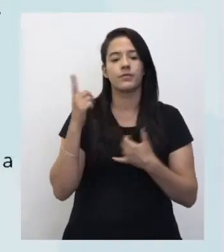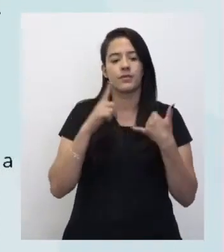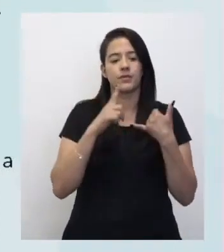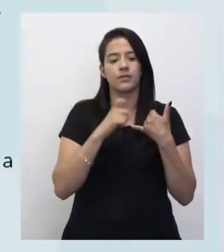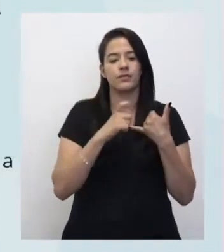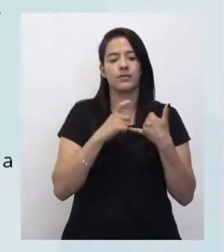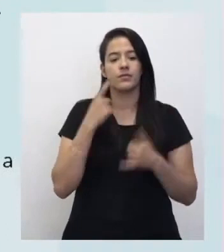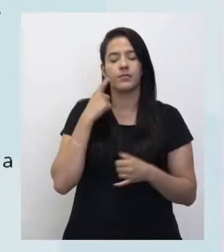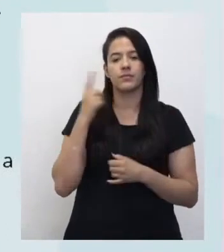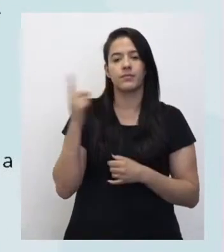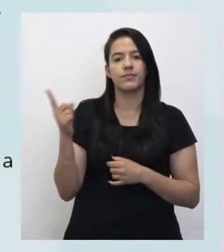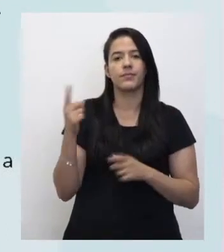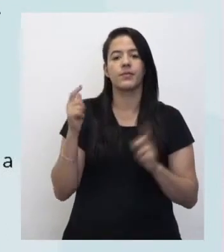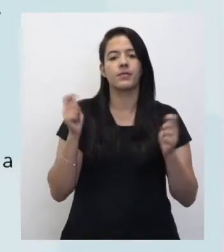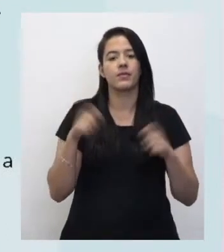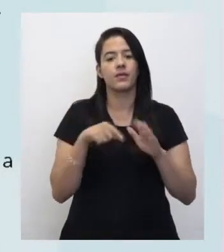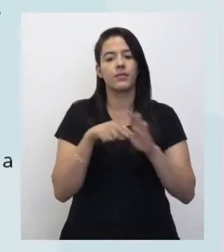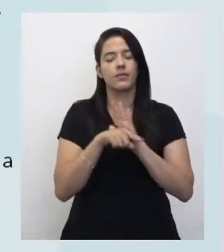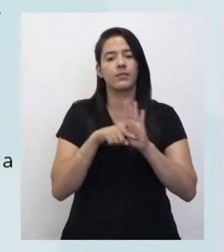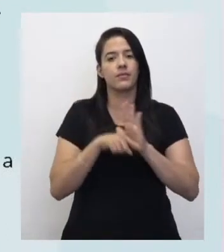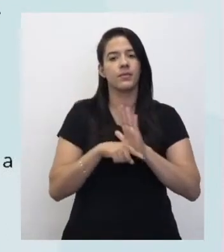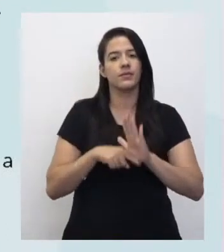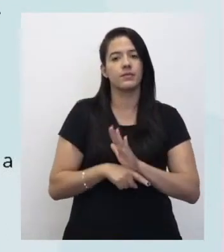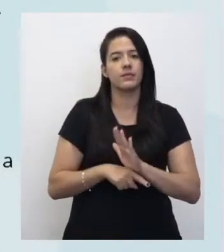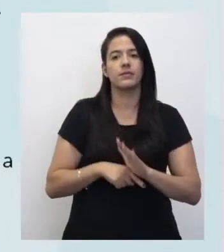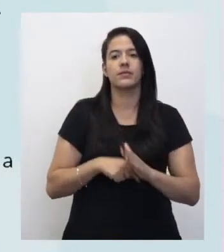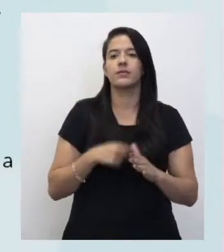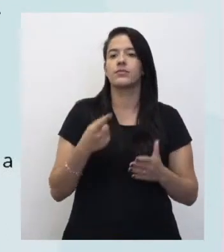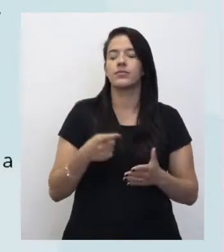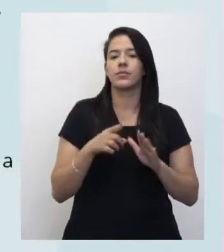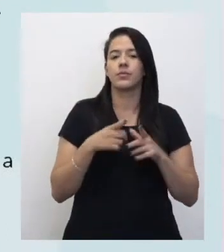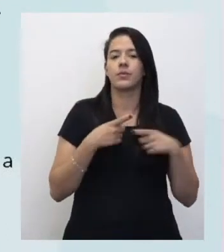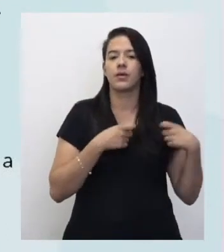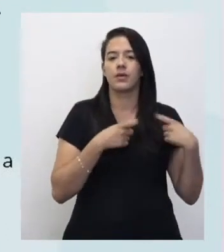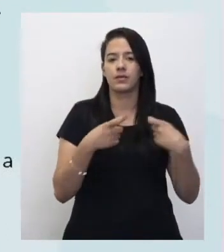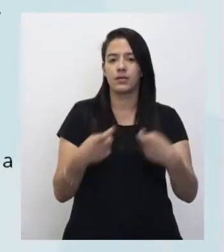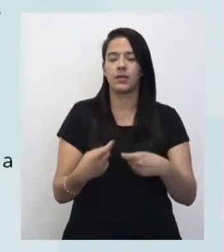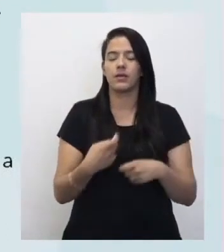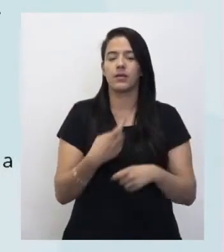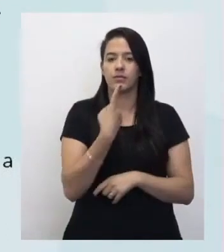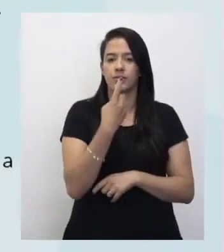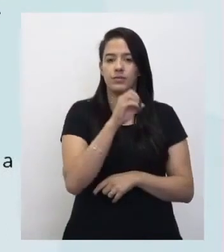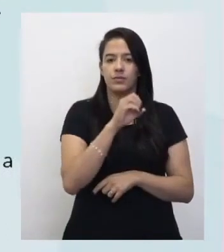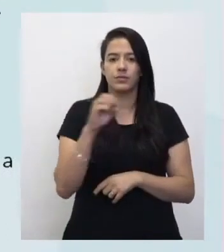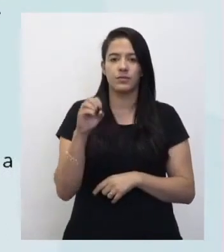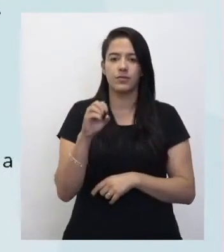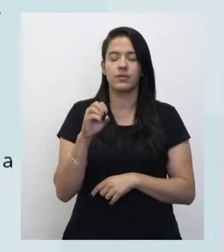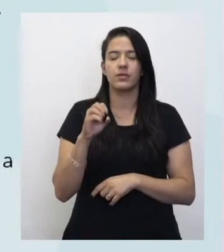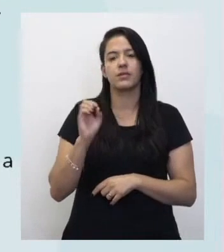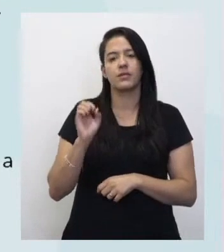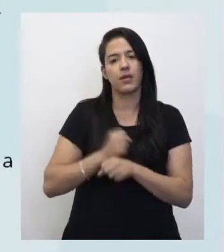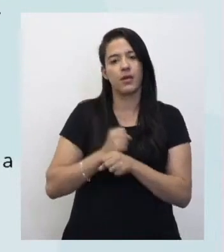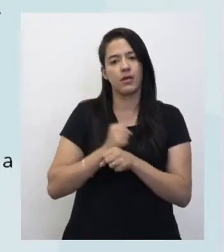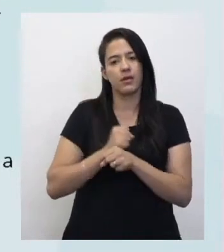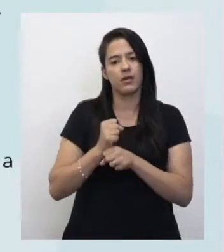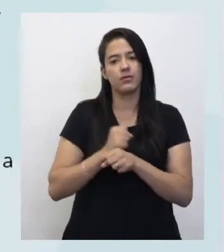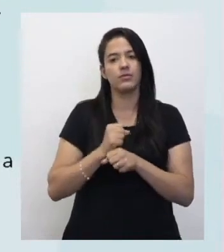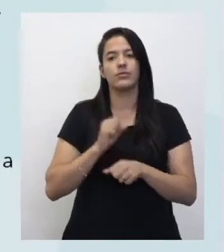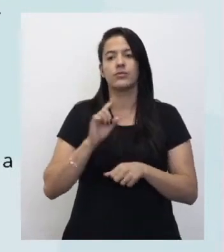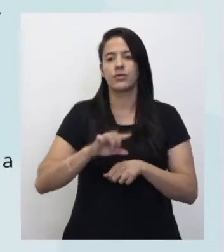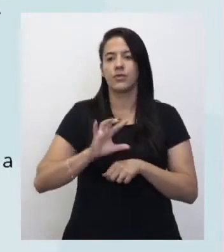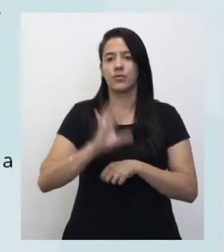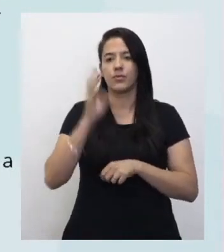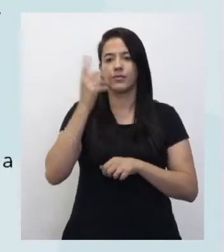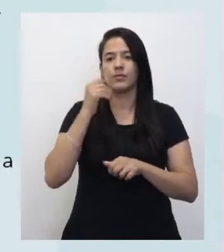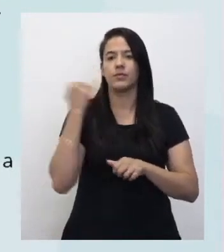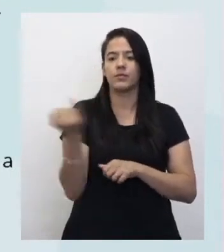tela, vocês podem realizar uma pesquisa aí sobre a Guerra dos 100 Anos, que também é um evento importante dessa transição